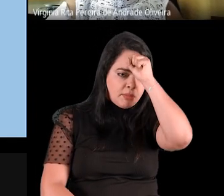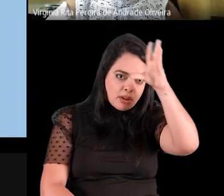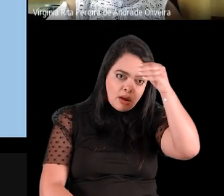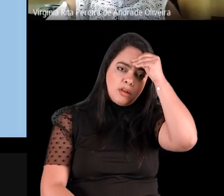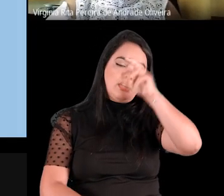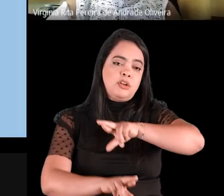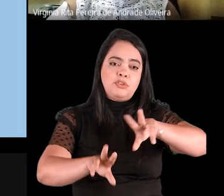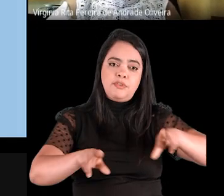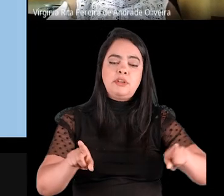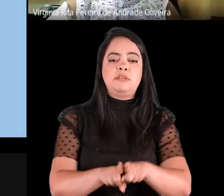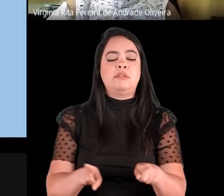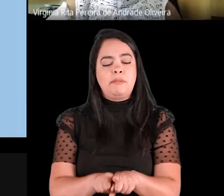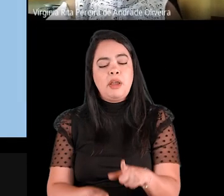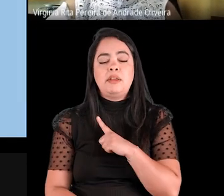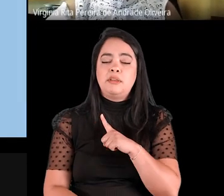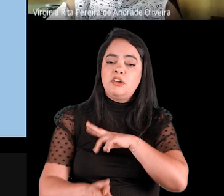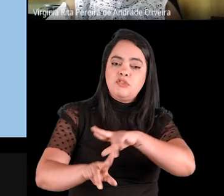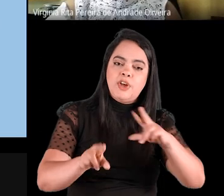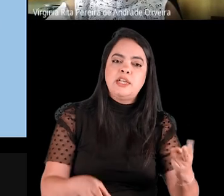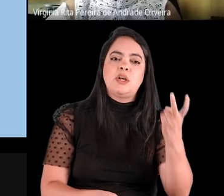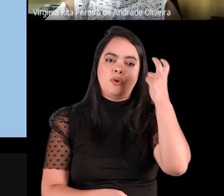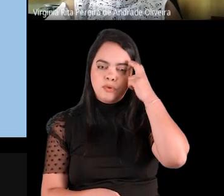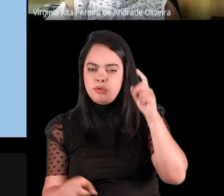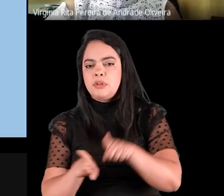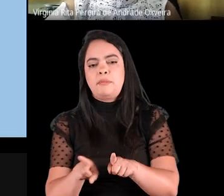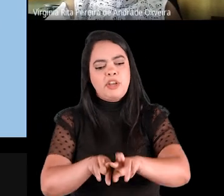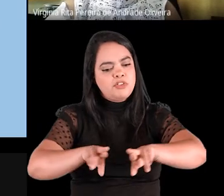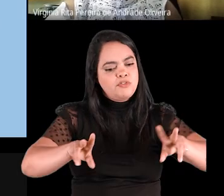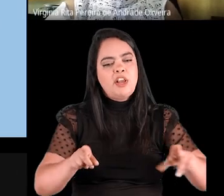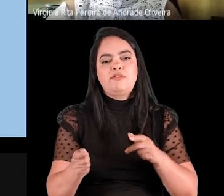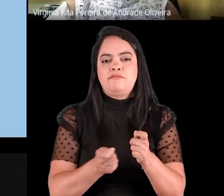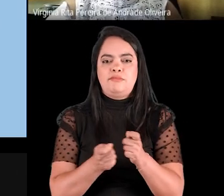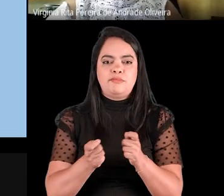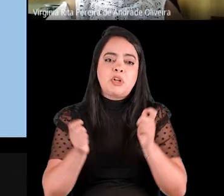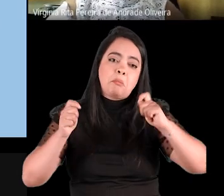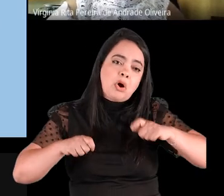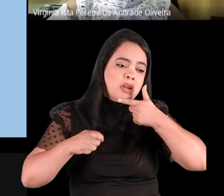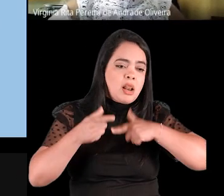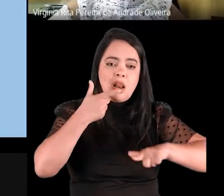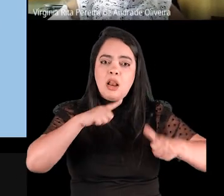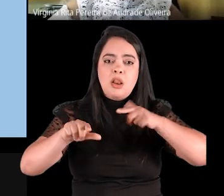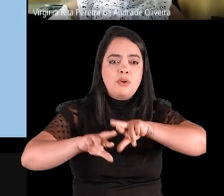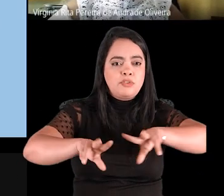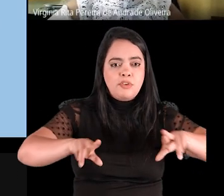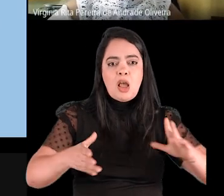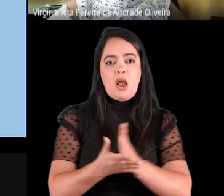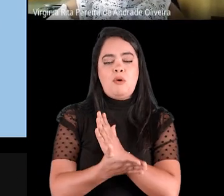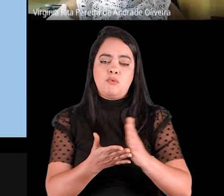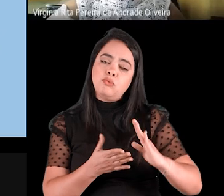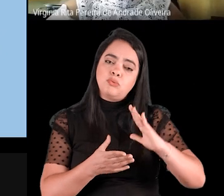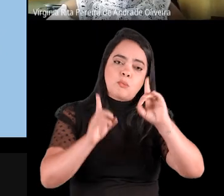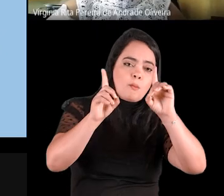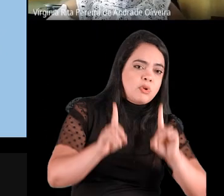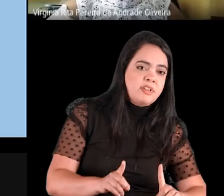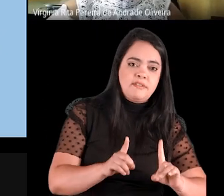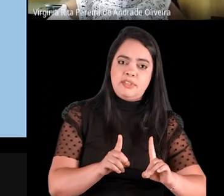ainda diferenças socioculturais e econômicas. Podem falar idiomas diversos e alguns têm deficiências, intelectual, motor e